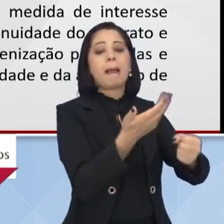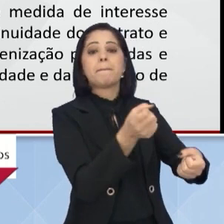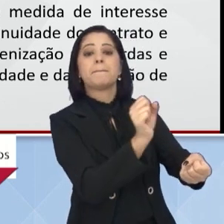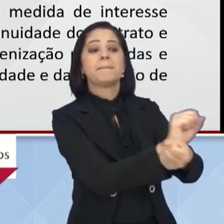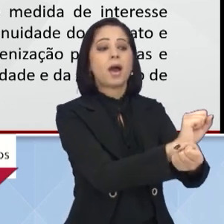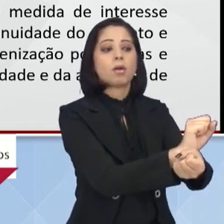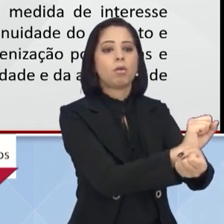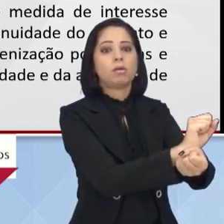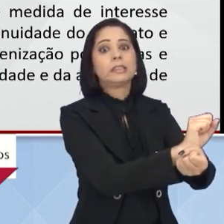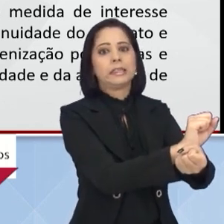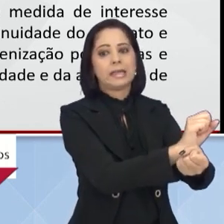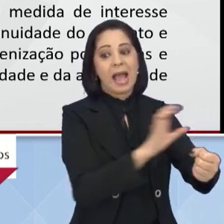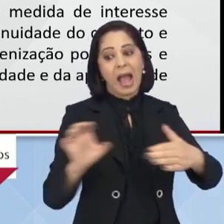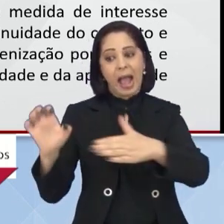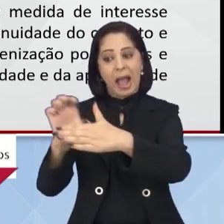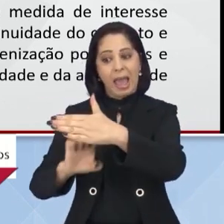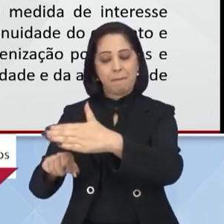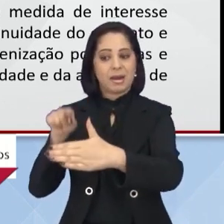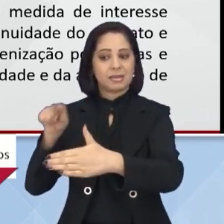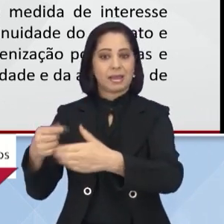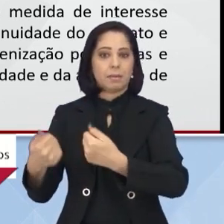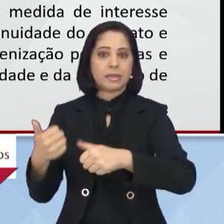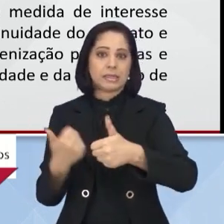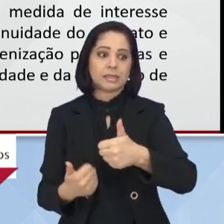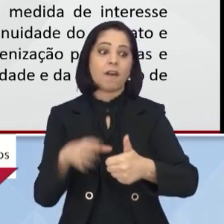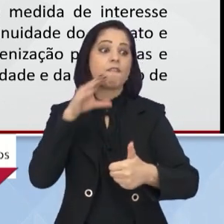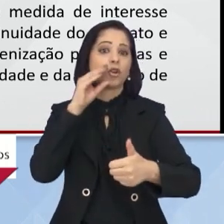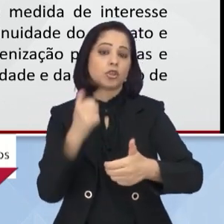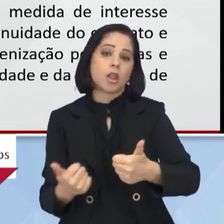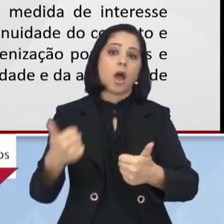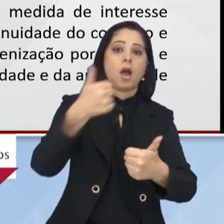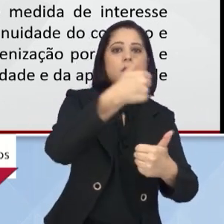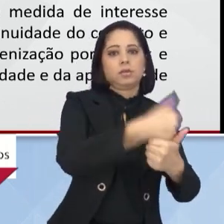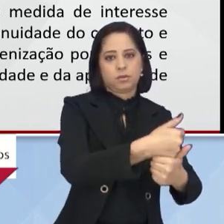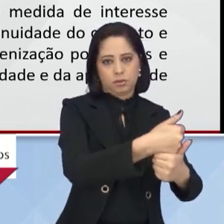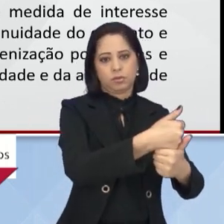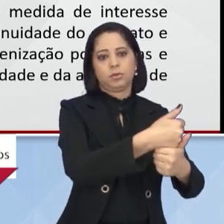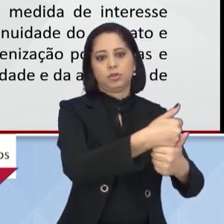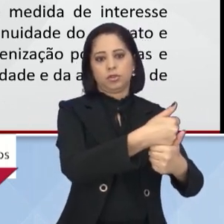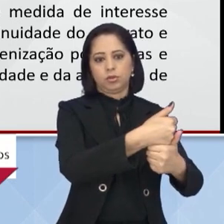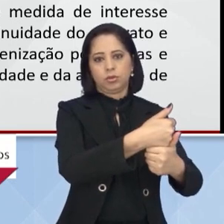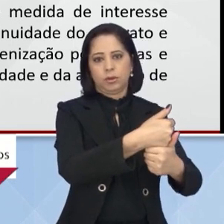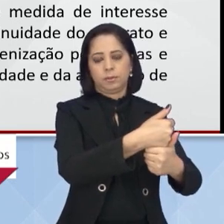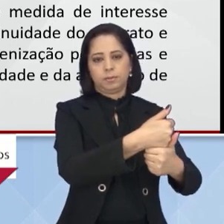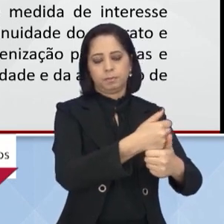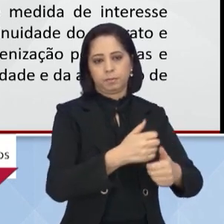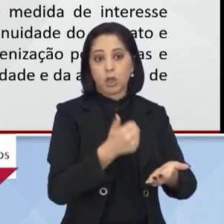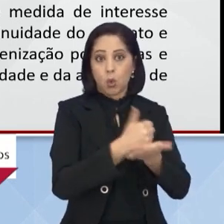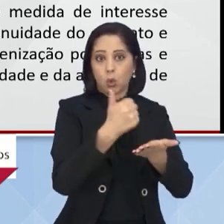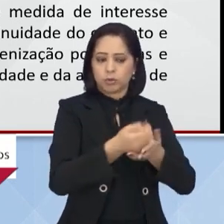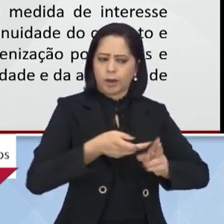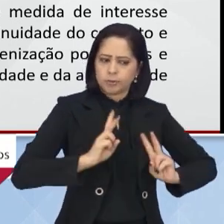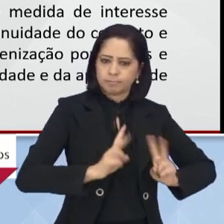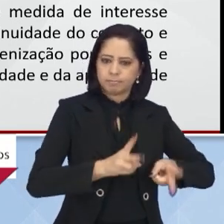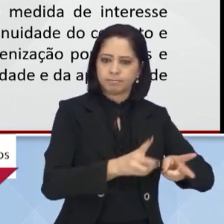indenização de Perdas e Danos então mais uma uma forma de você dar continuidade à gestão dos